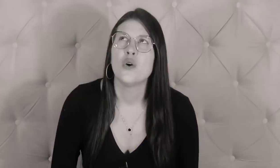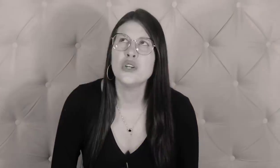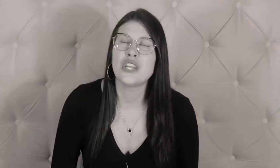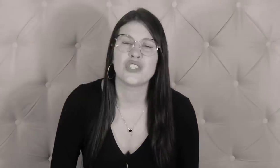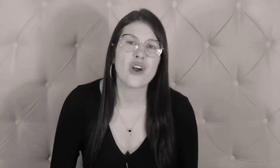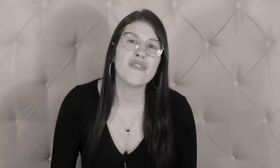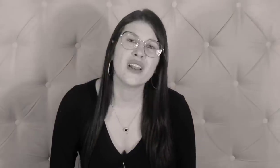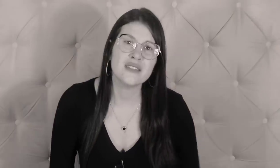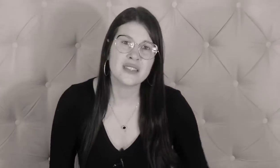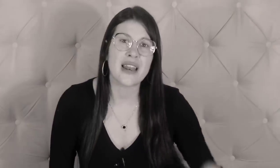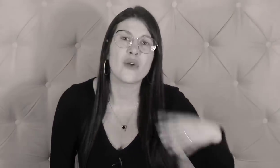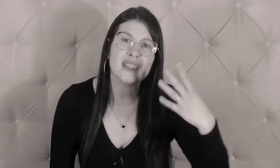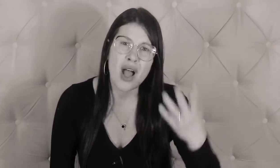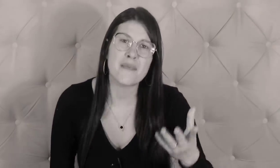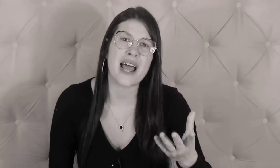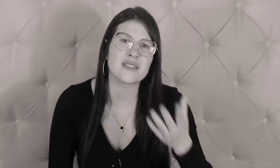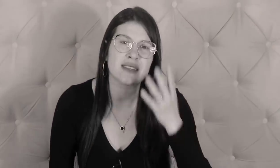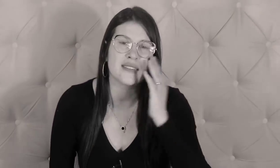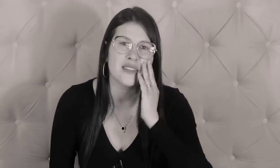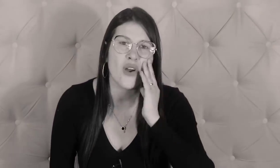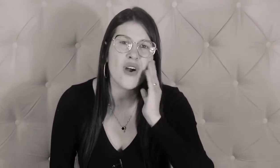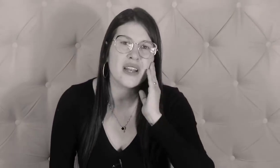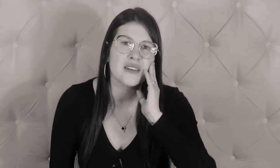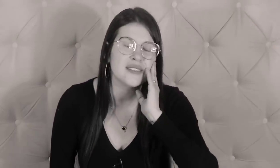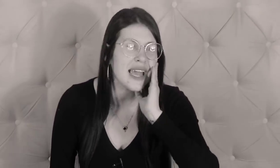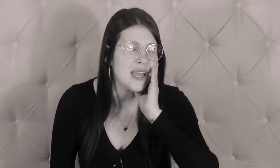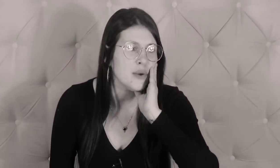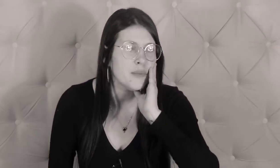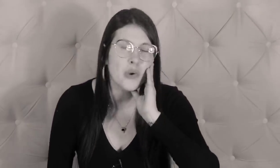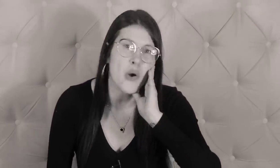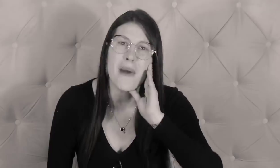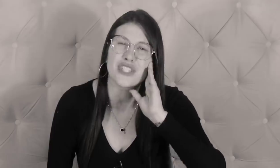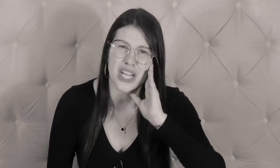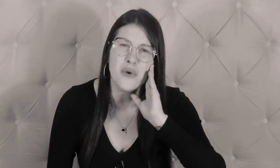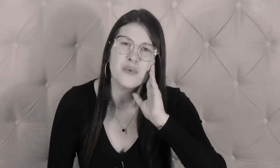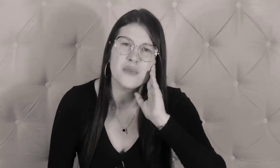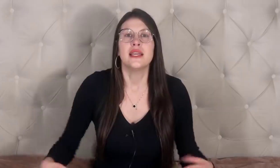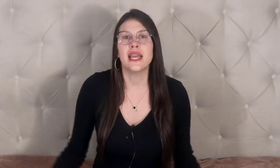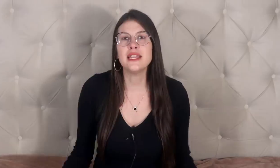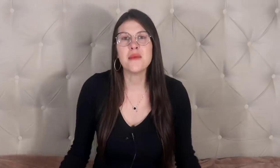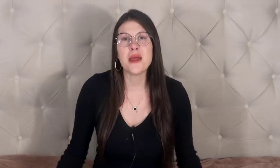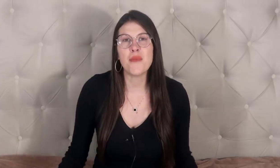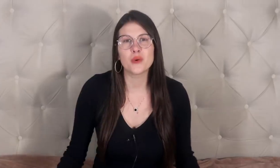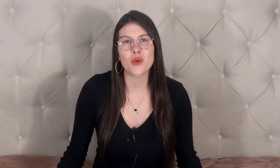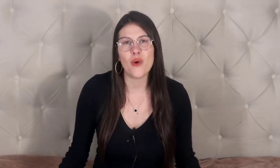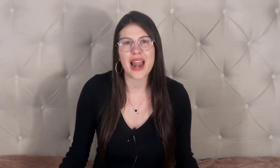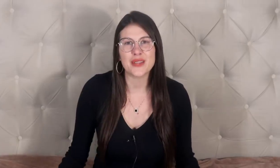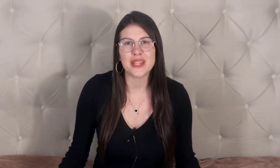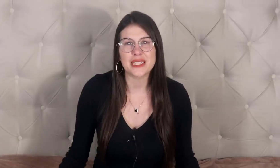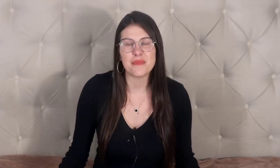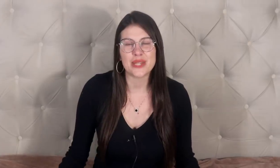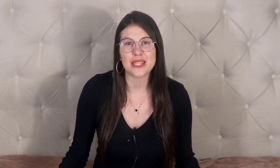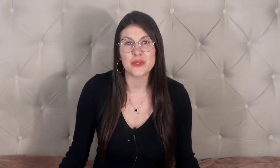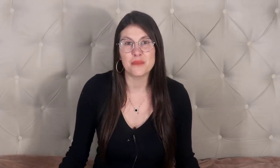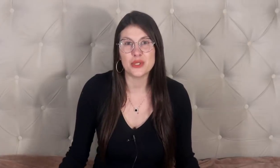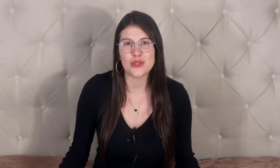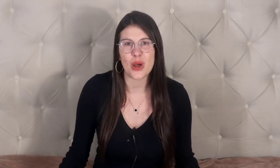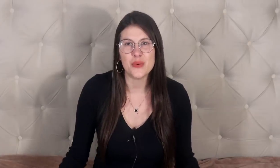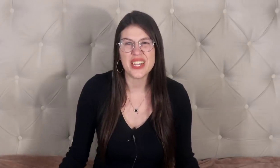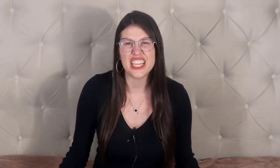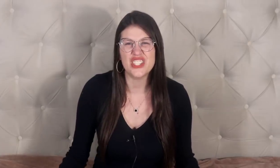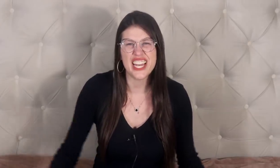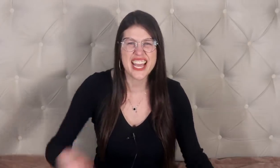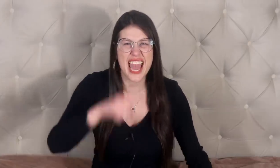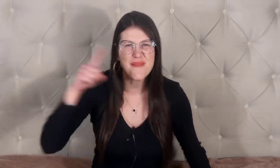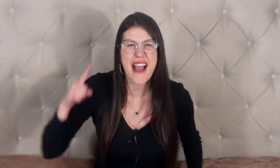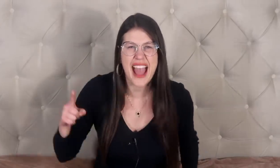senadora. Ô, gente, agora falando sério, alguém dá um abraço nessa senhora? Sério? Por compaixão? Kim também pousou ao lado da deputada do